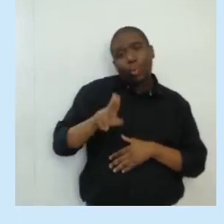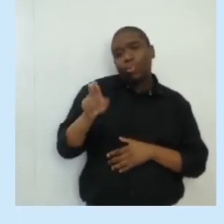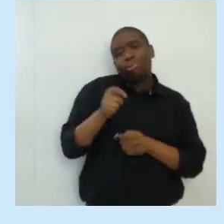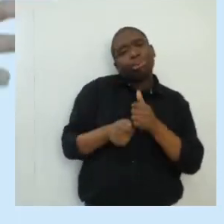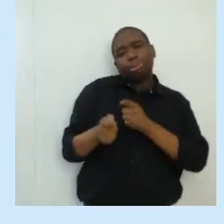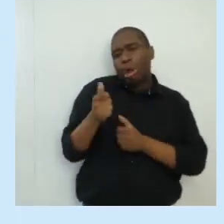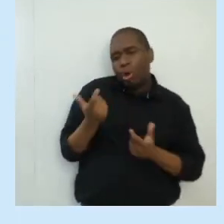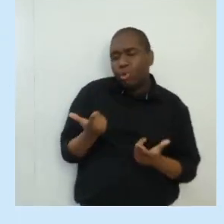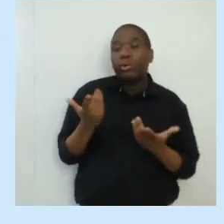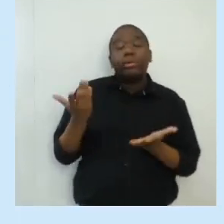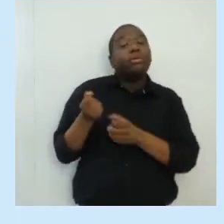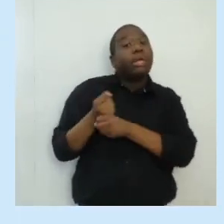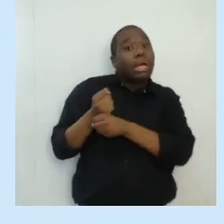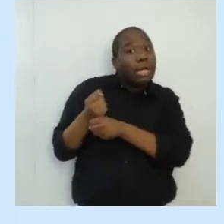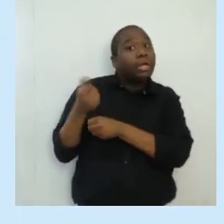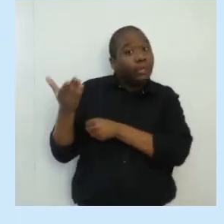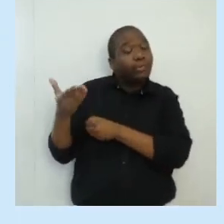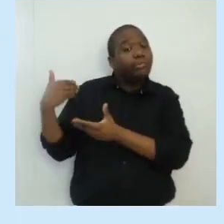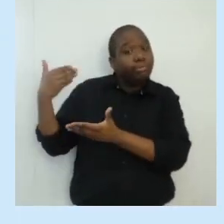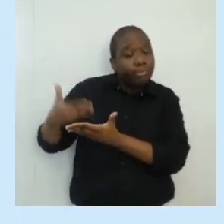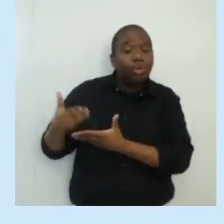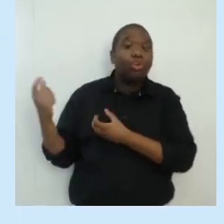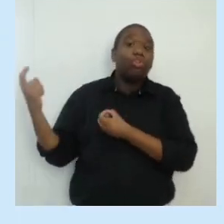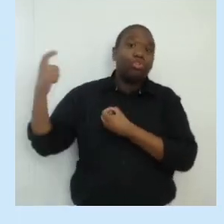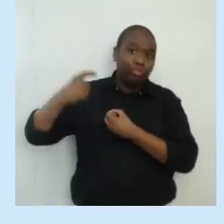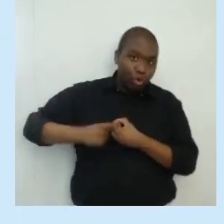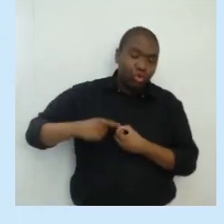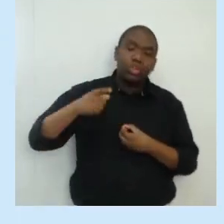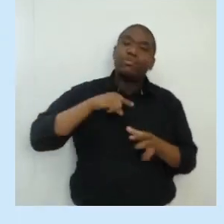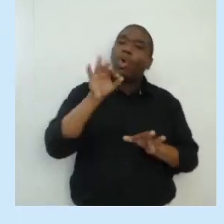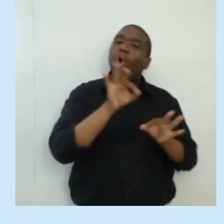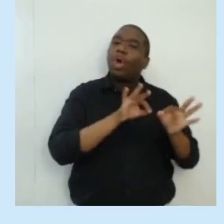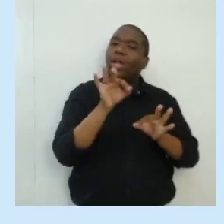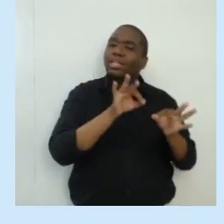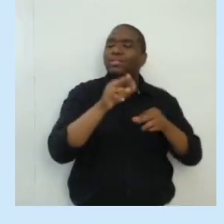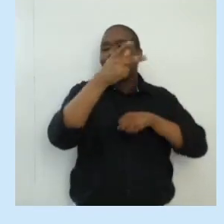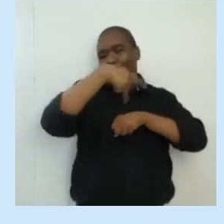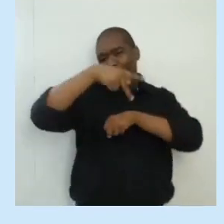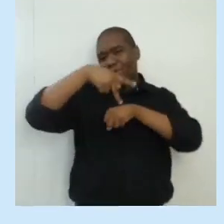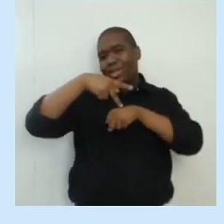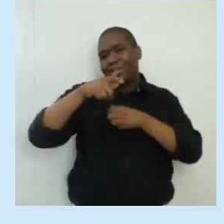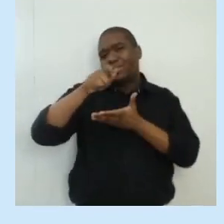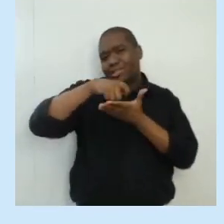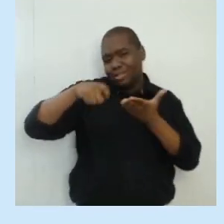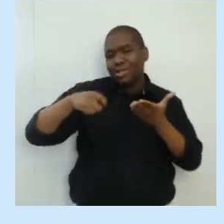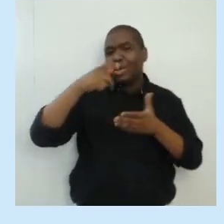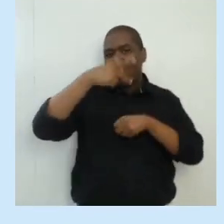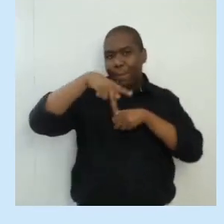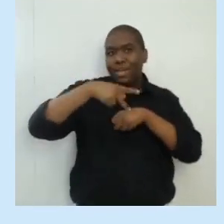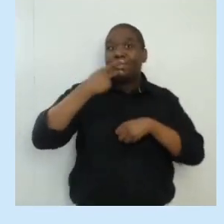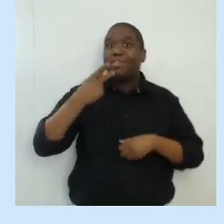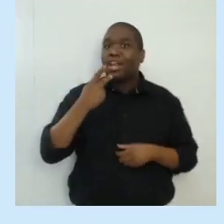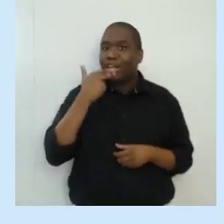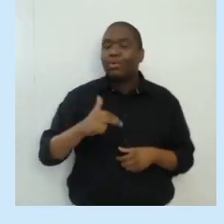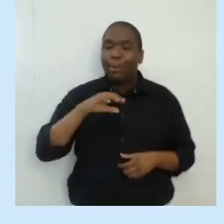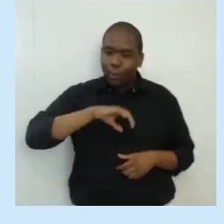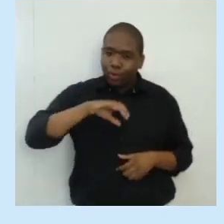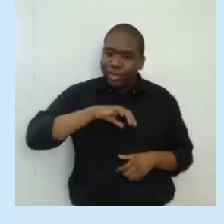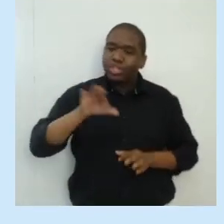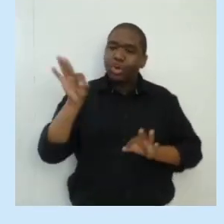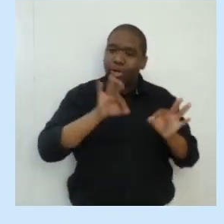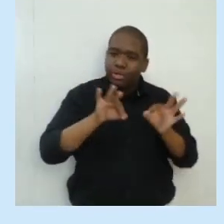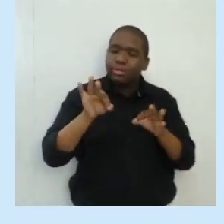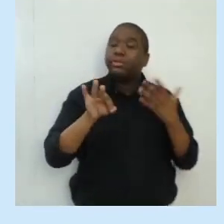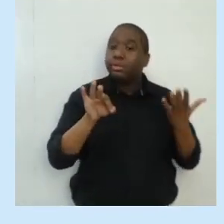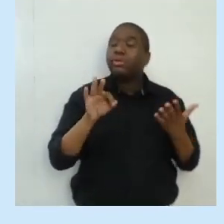nos últimos anos voltou depois do acordo ortográfico entre os países que falam língua portuguesa e essas 3 letras